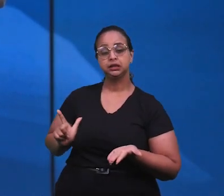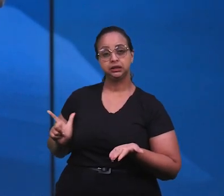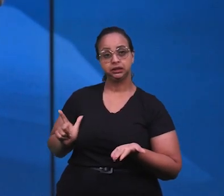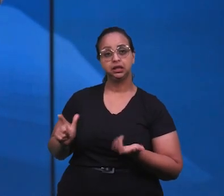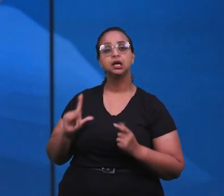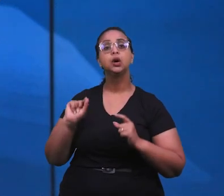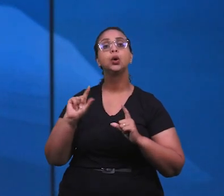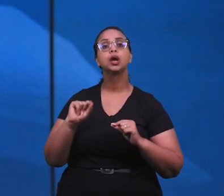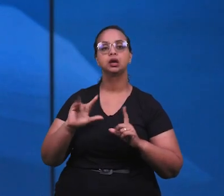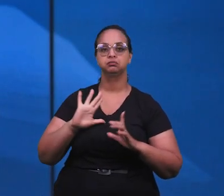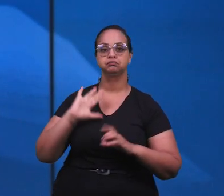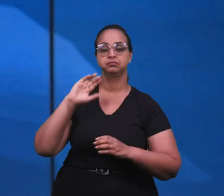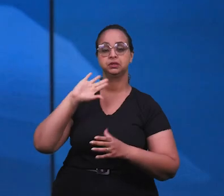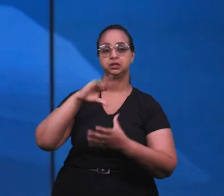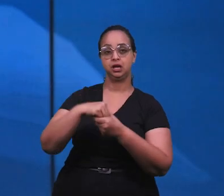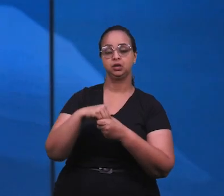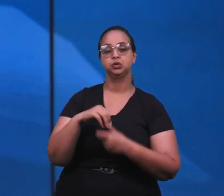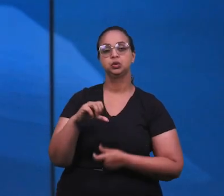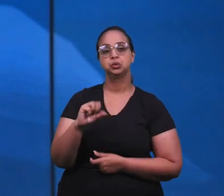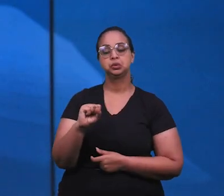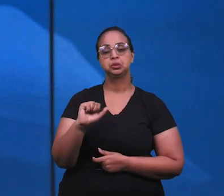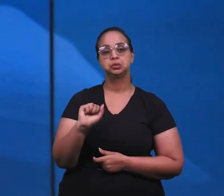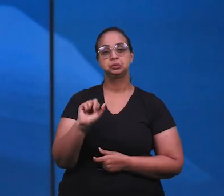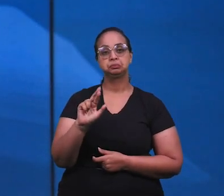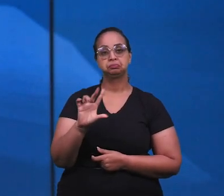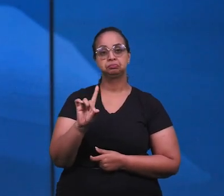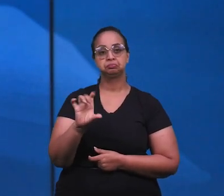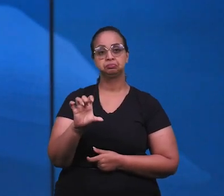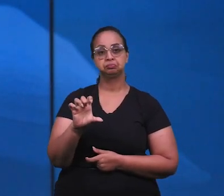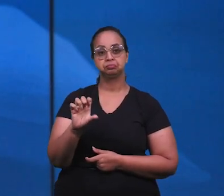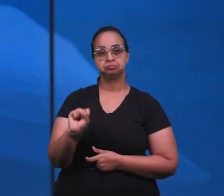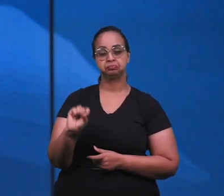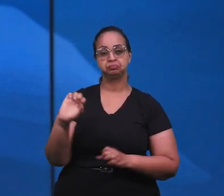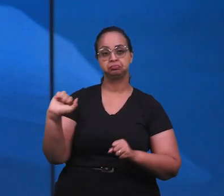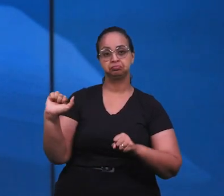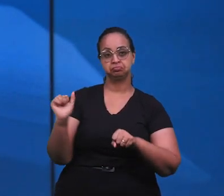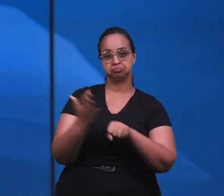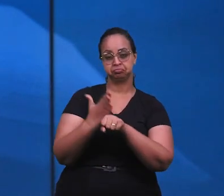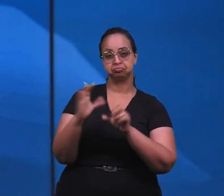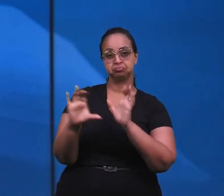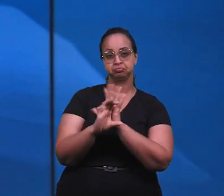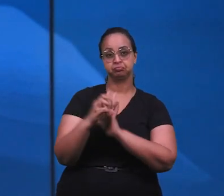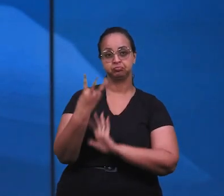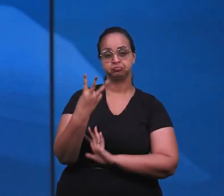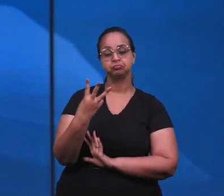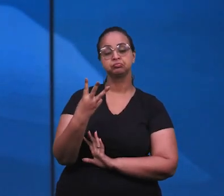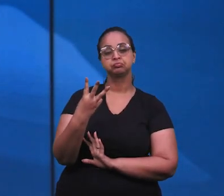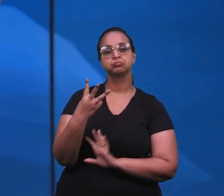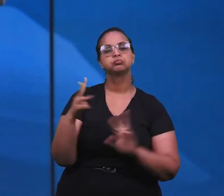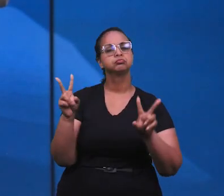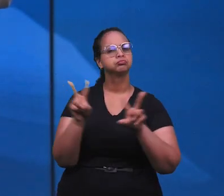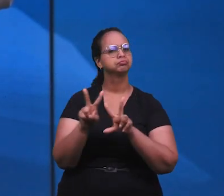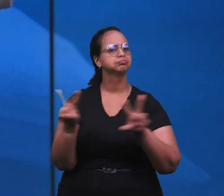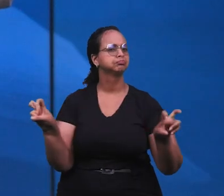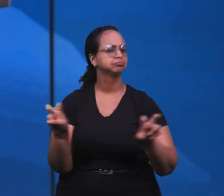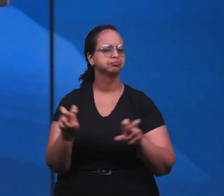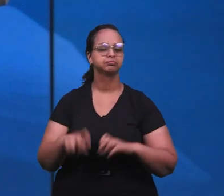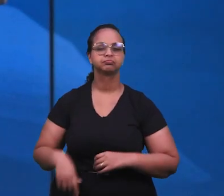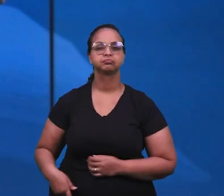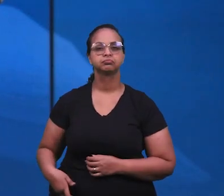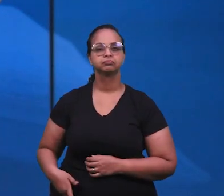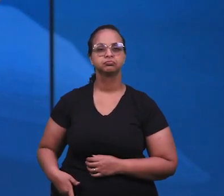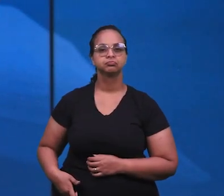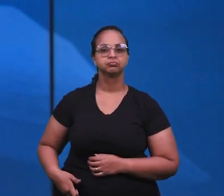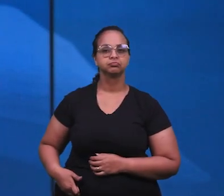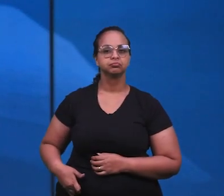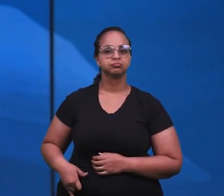a carta a Sardes, porque a nossa base bíblica hoje está no capítulo 3 de Apocalipse, os primeiros versículos relacionados com a carta